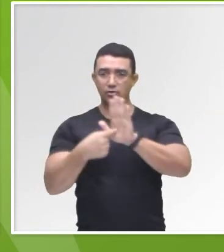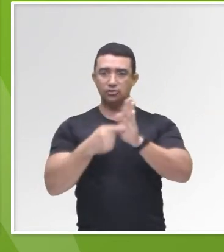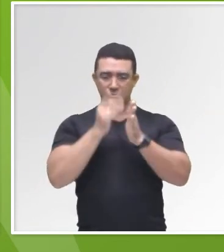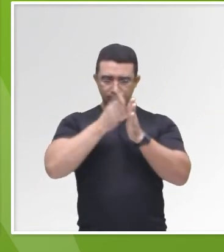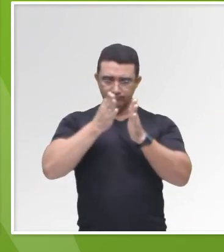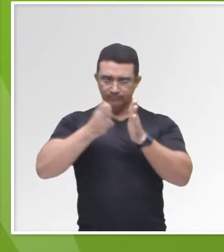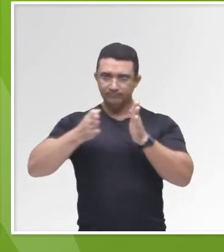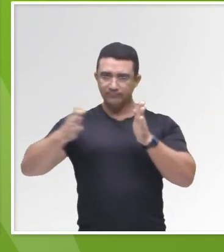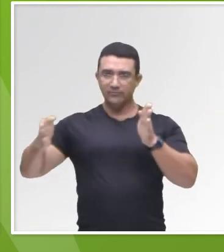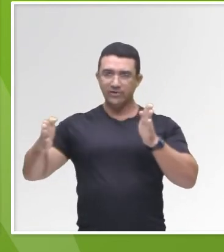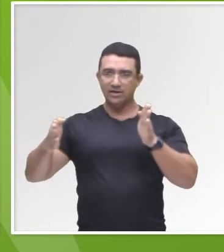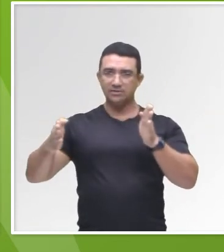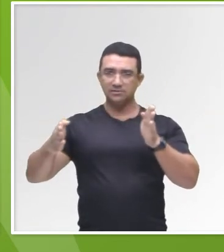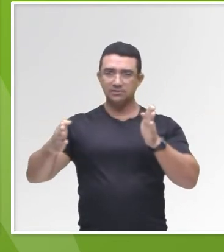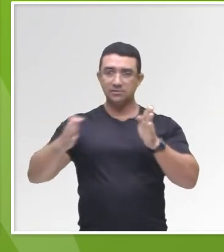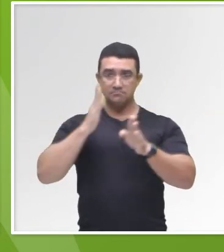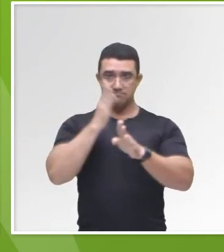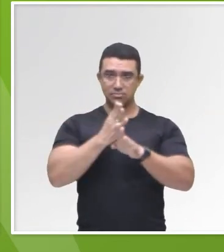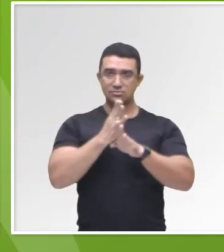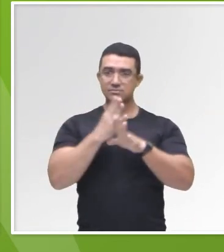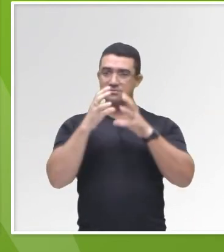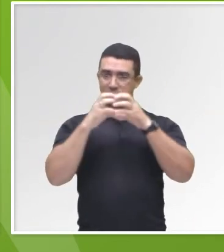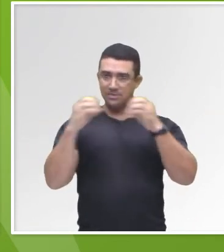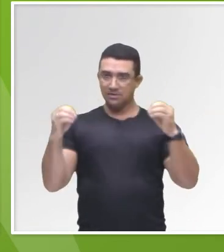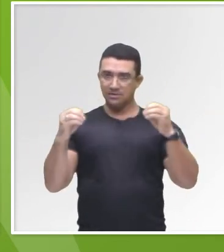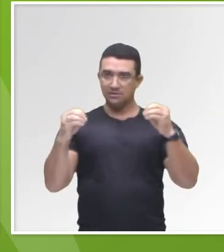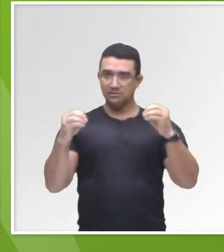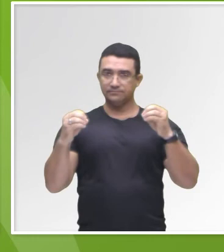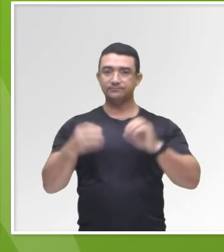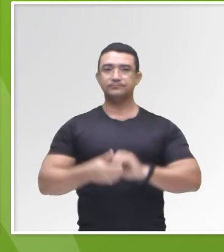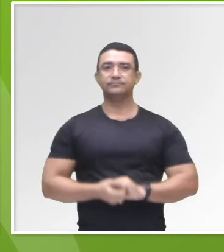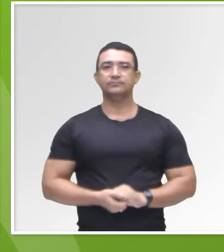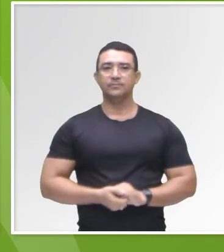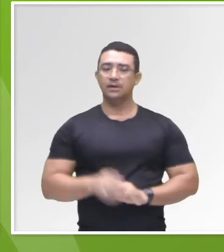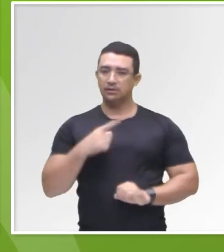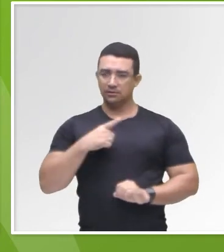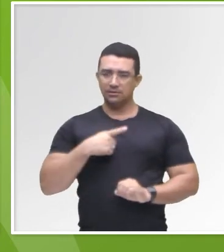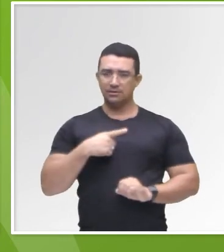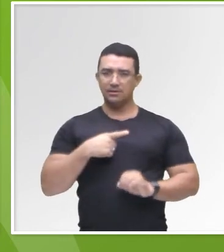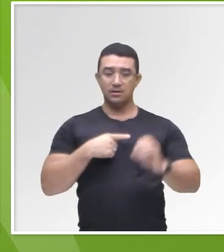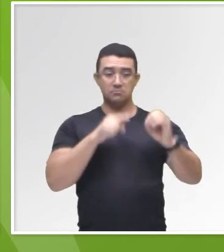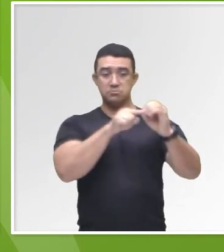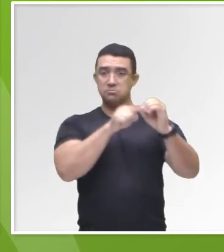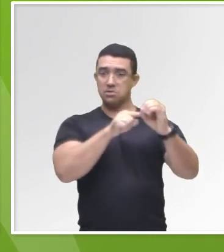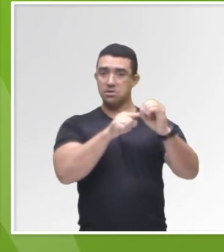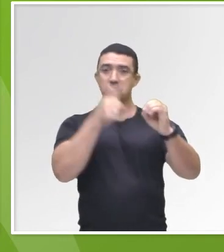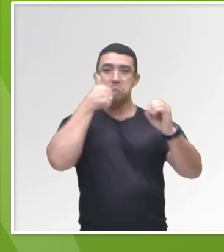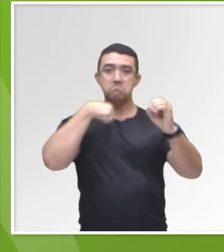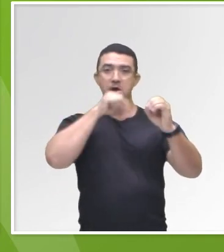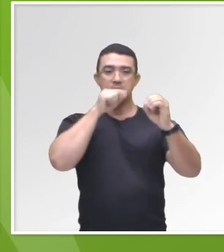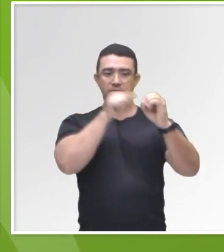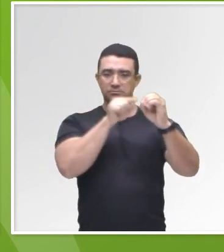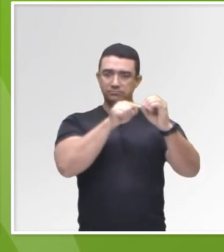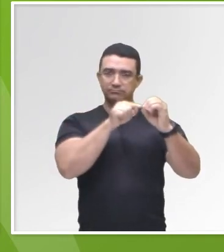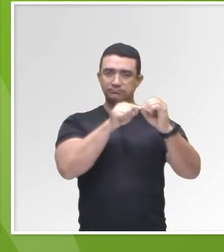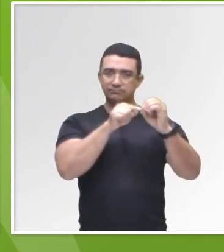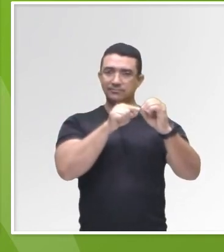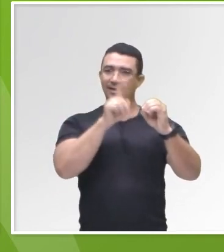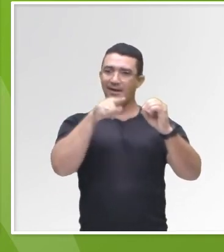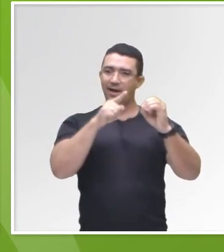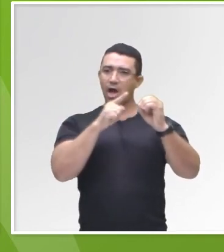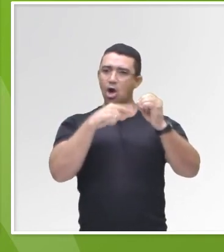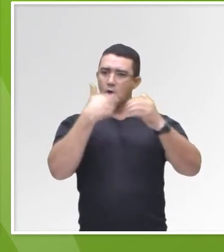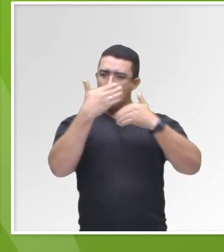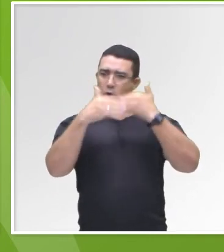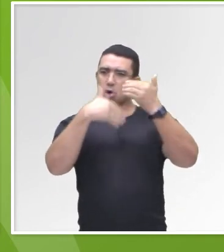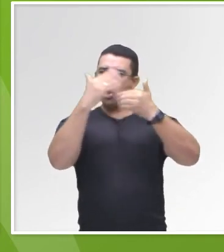dessa mitose, né, em animação. Então a gente tem lá a célula mãe, que é a primeira célula que a gente está observando, e ela começa